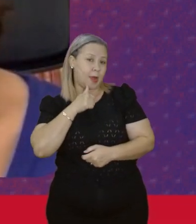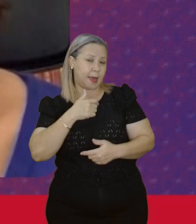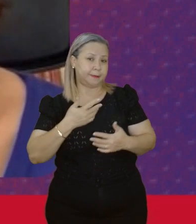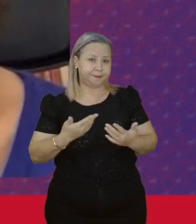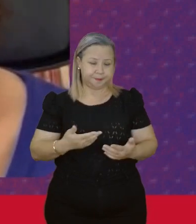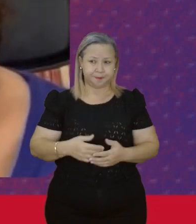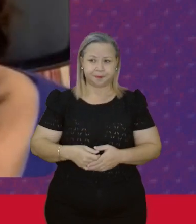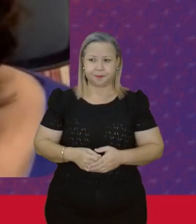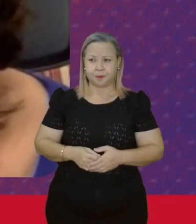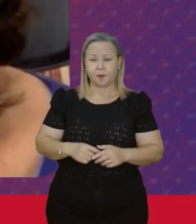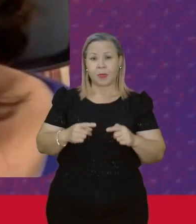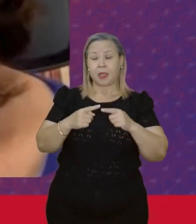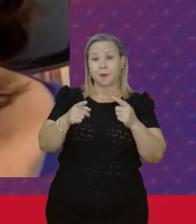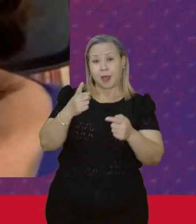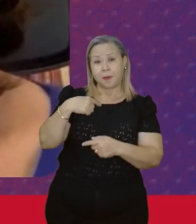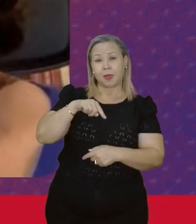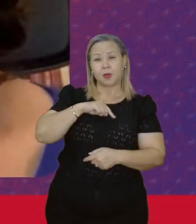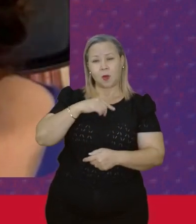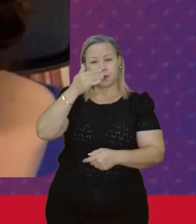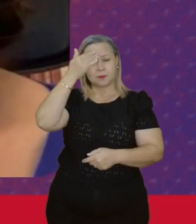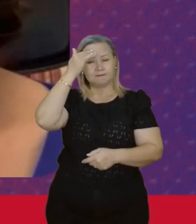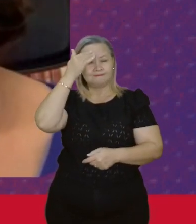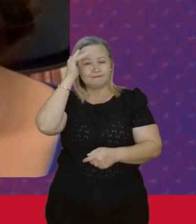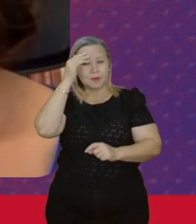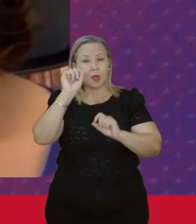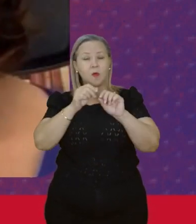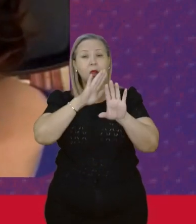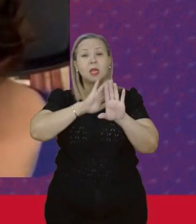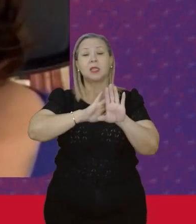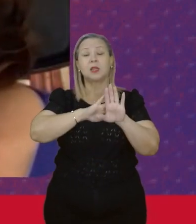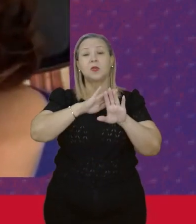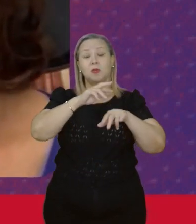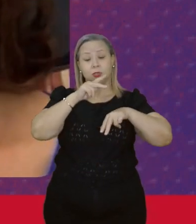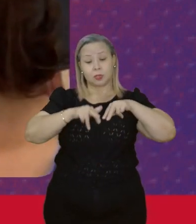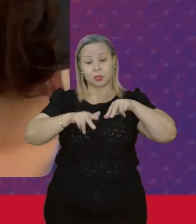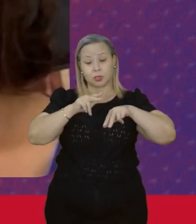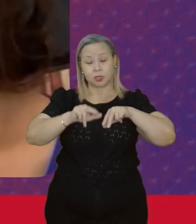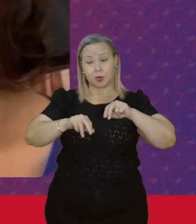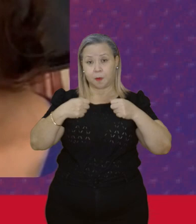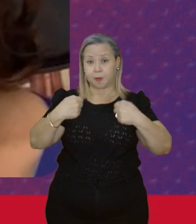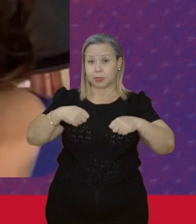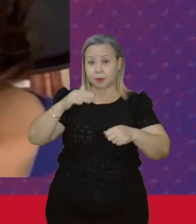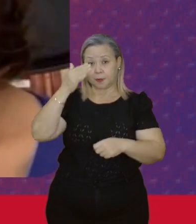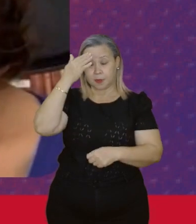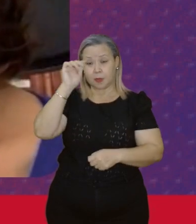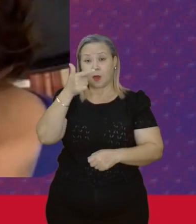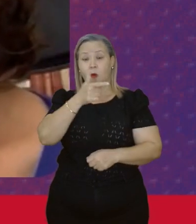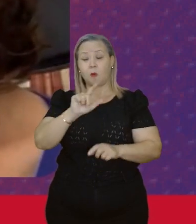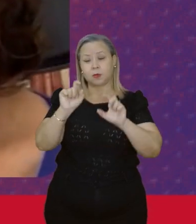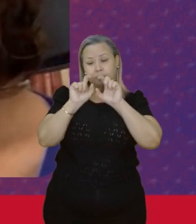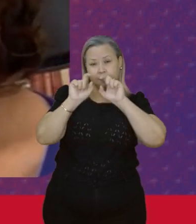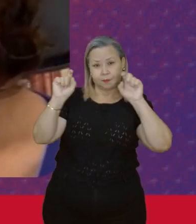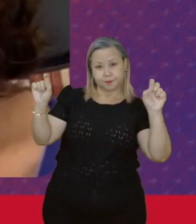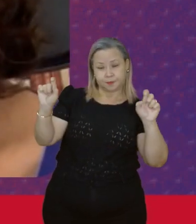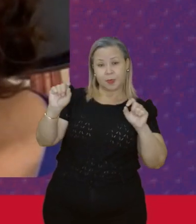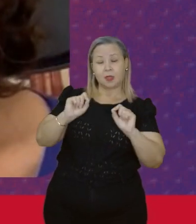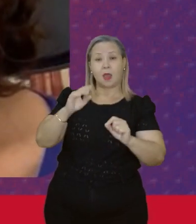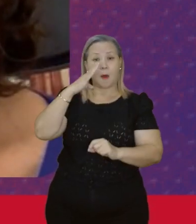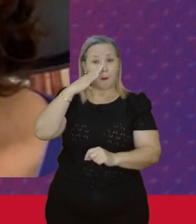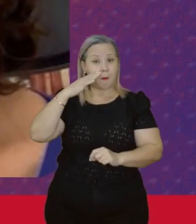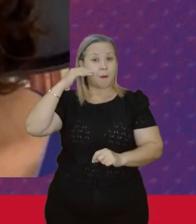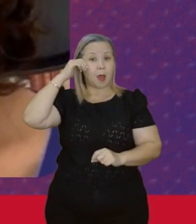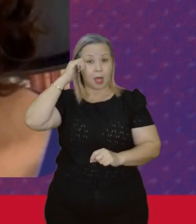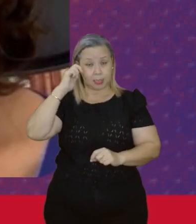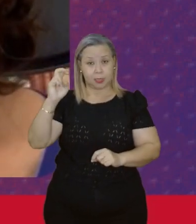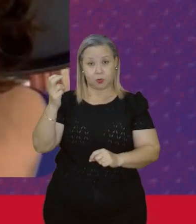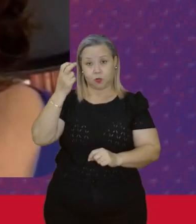Mas, para a gente entender o que é ideologia de gênero, nós precisamos entender uma outra expressão, que é a chamada marxismo cultural,